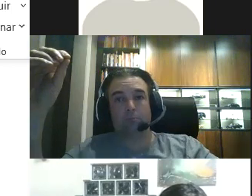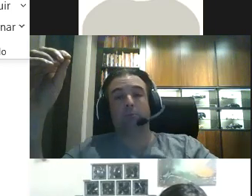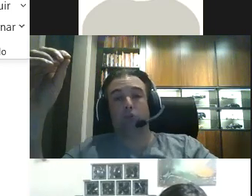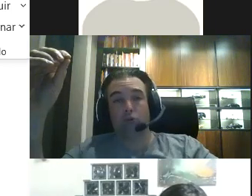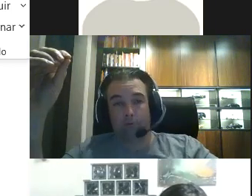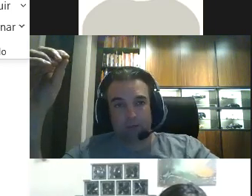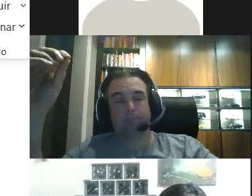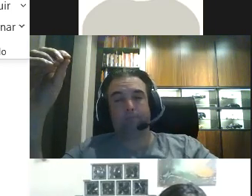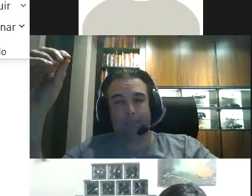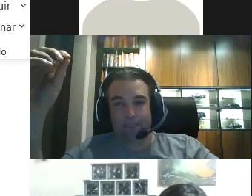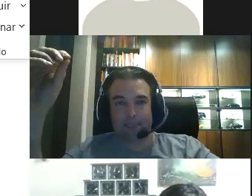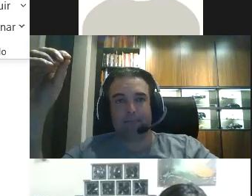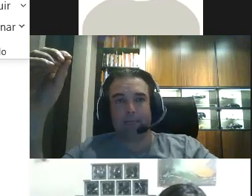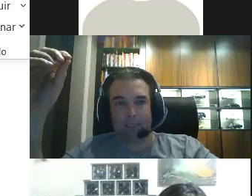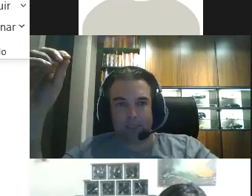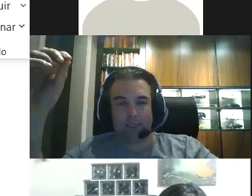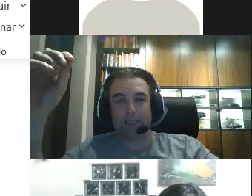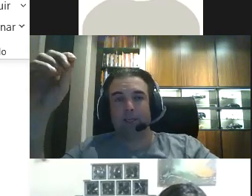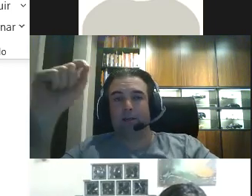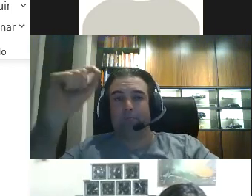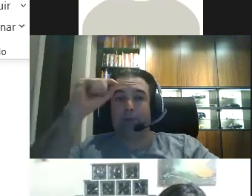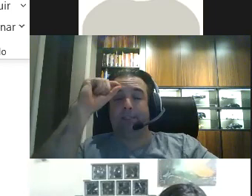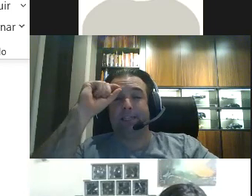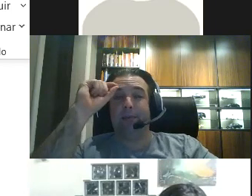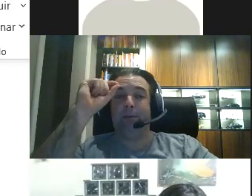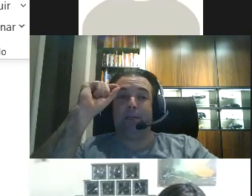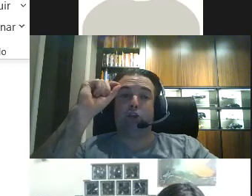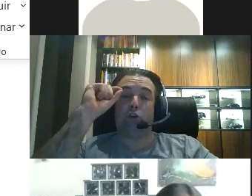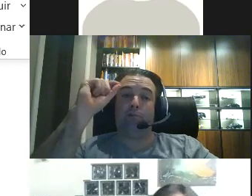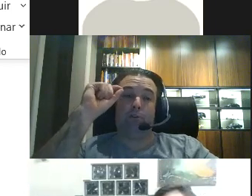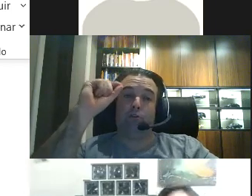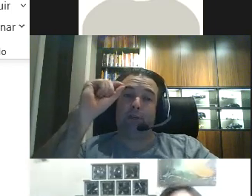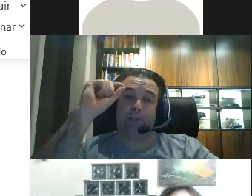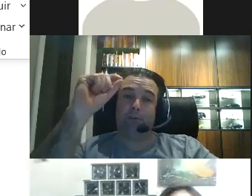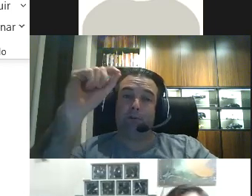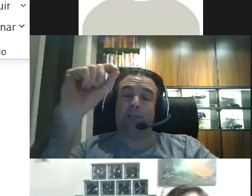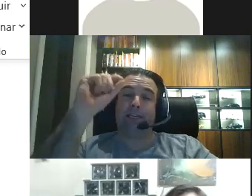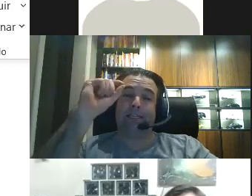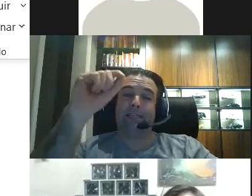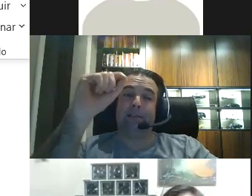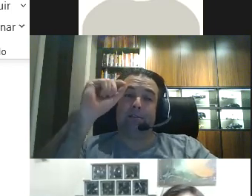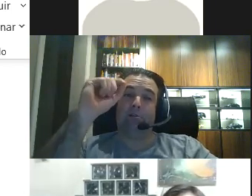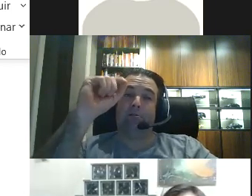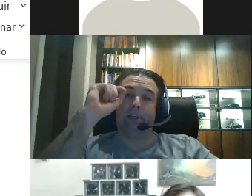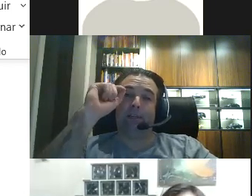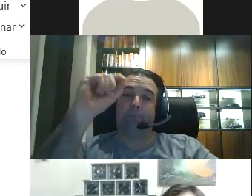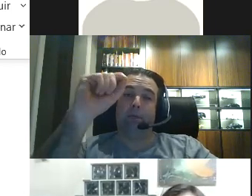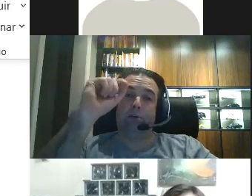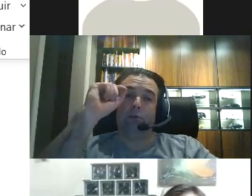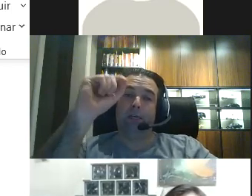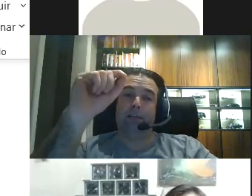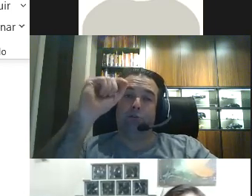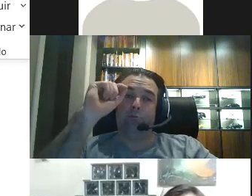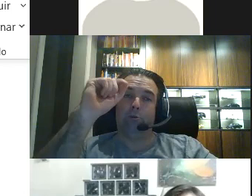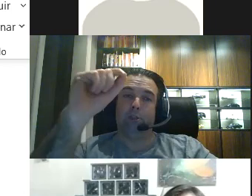Precipitação? Chuva, exatamente. Percebem que chove no Brasil 190